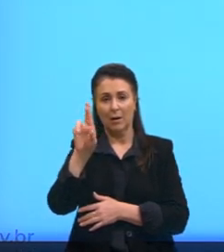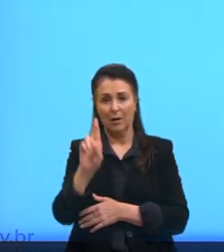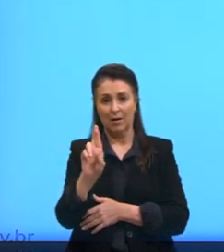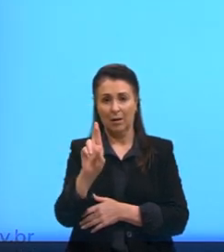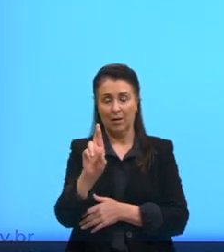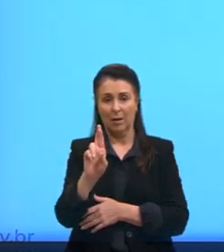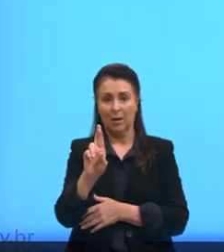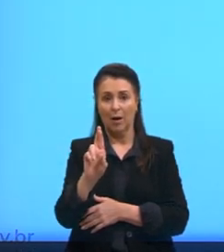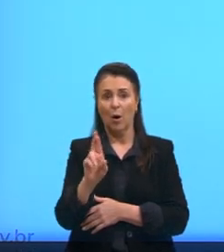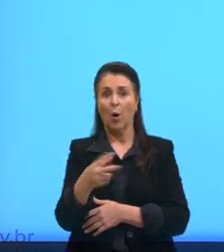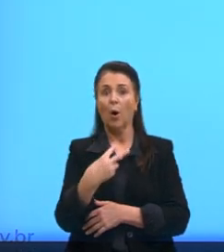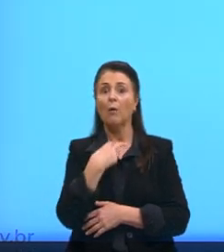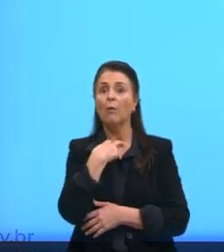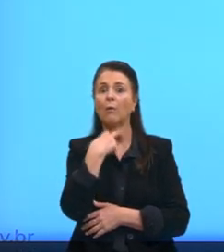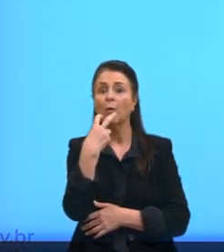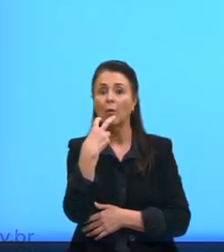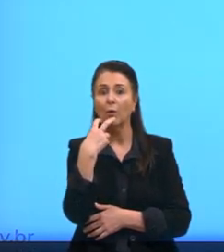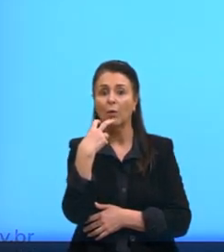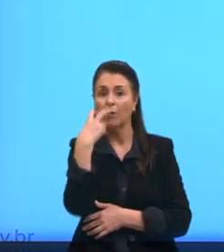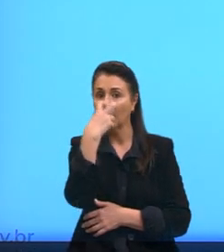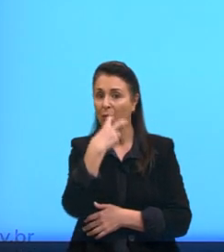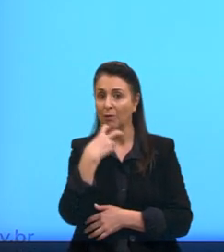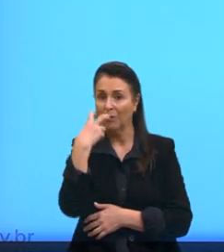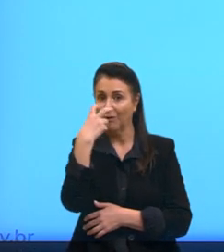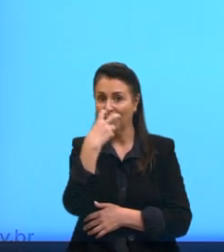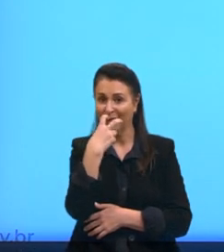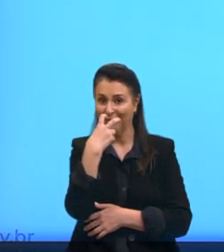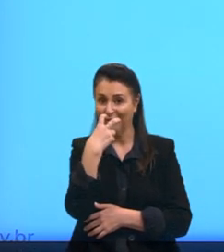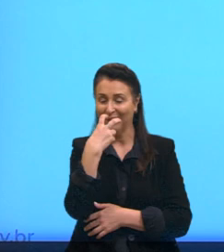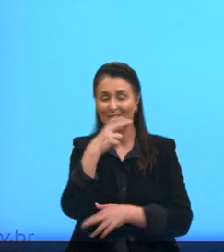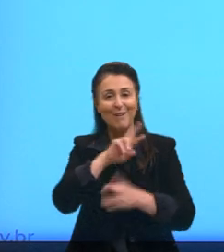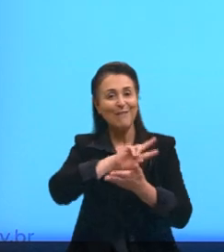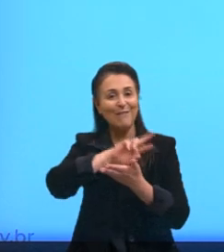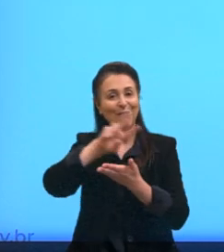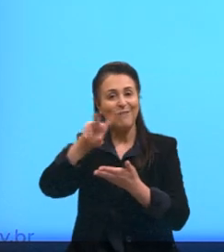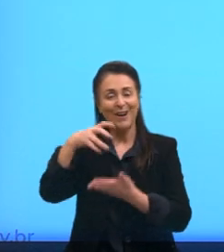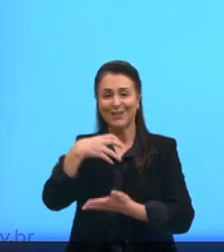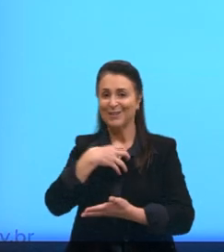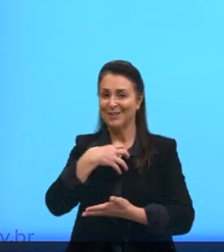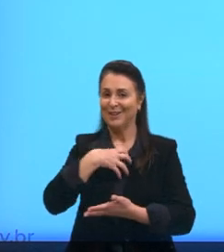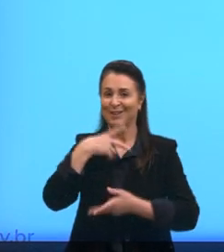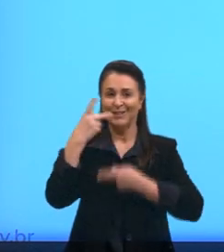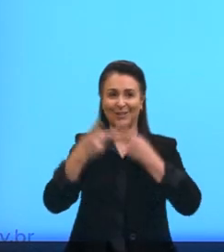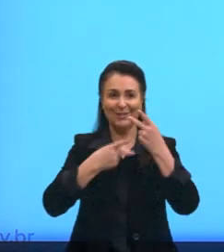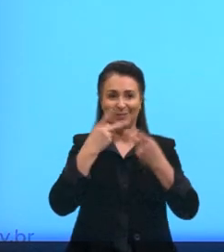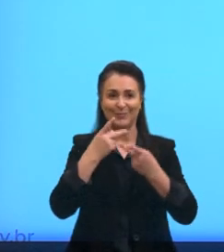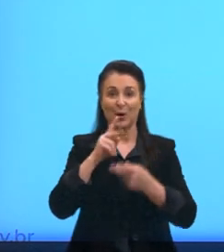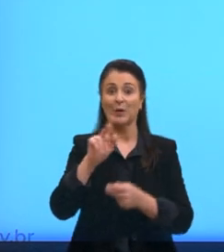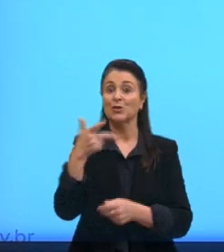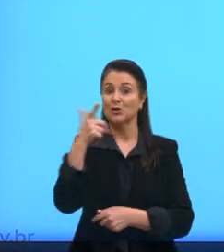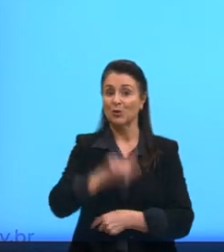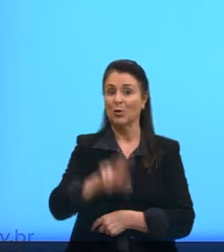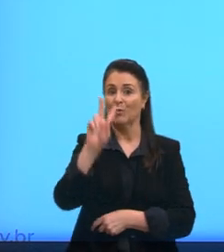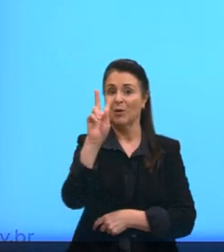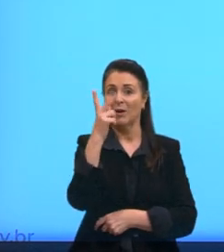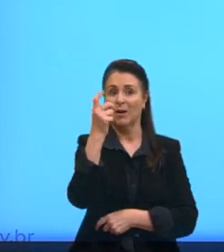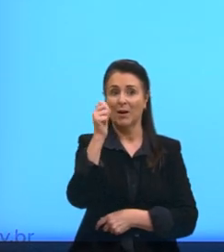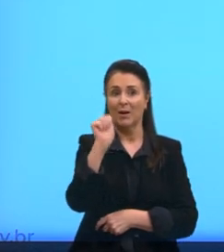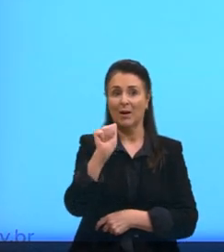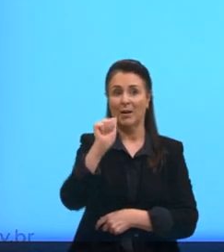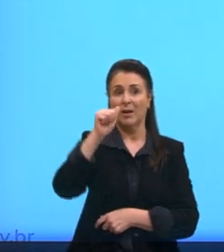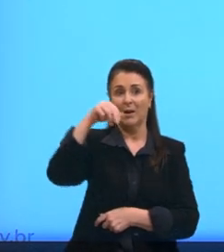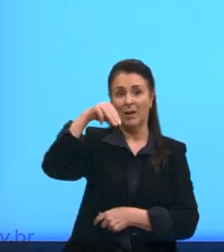hamburguer hamburguer vamos soletrar então h a